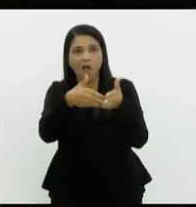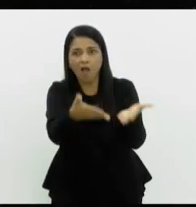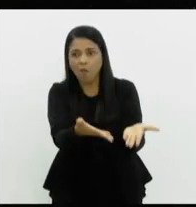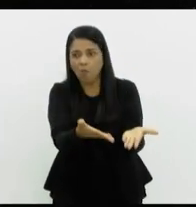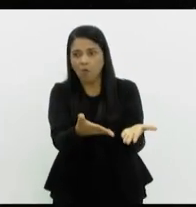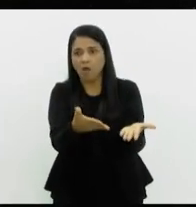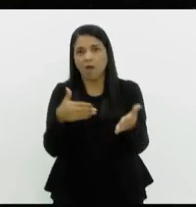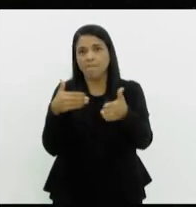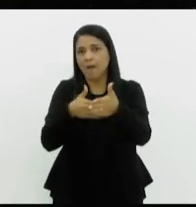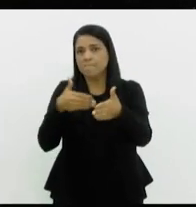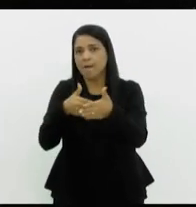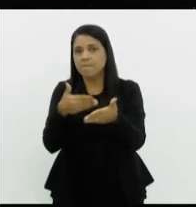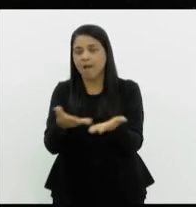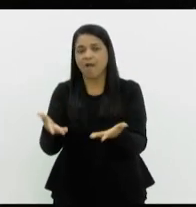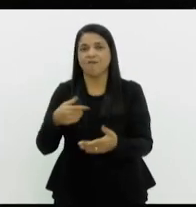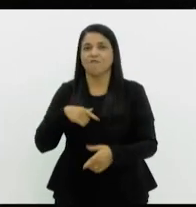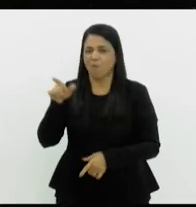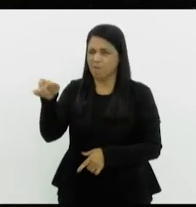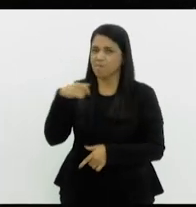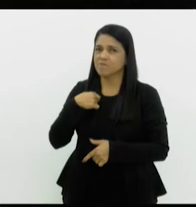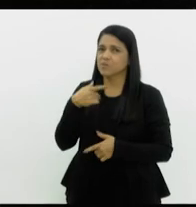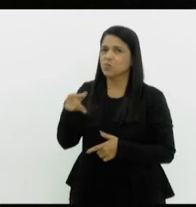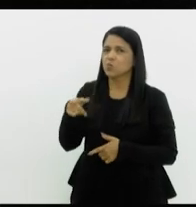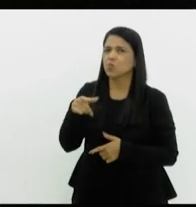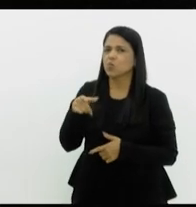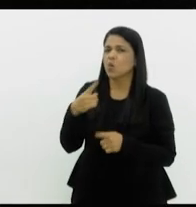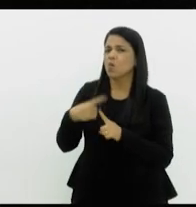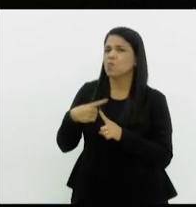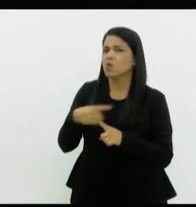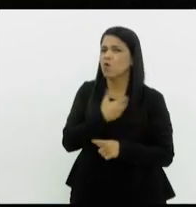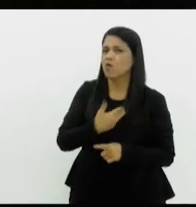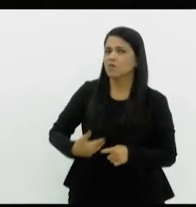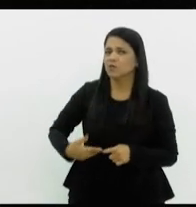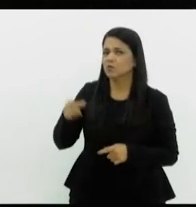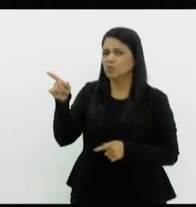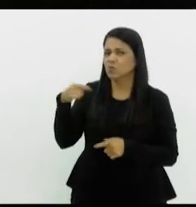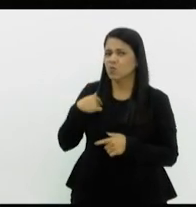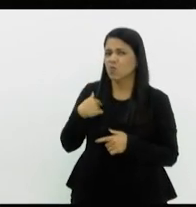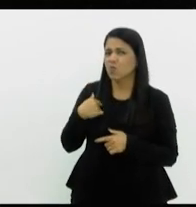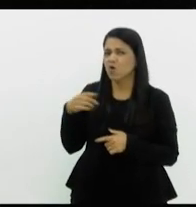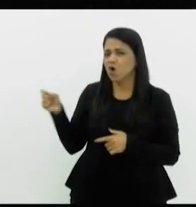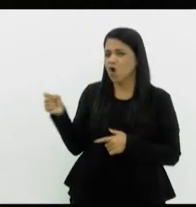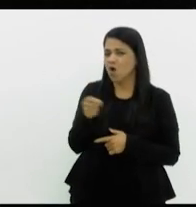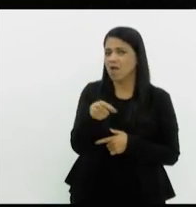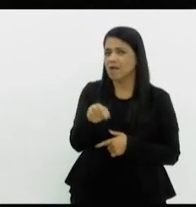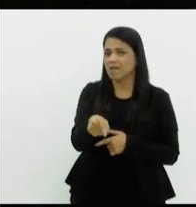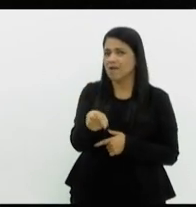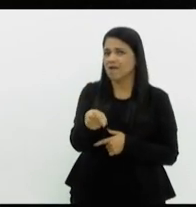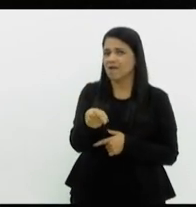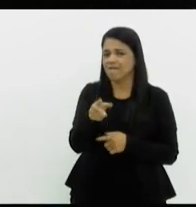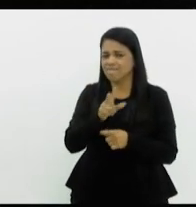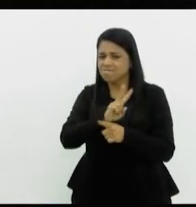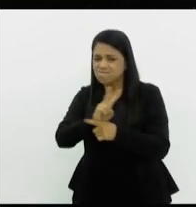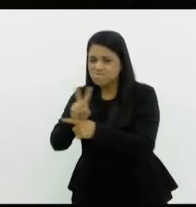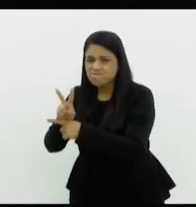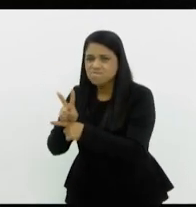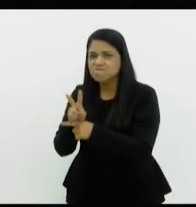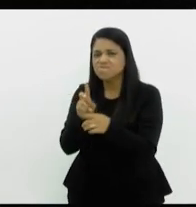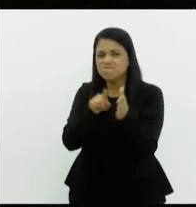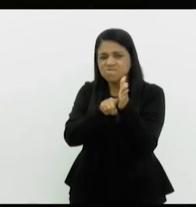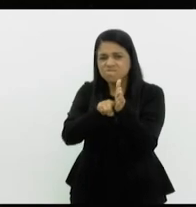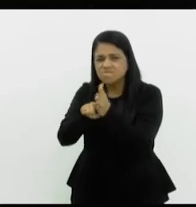pegar o que o Negro Di falou. Por que o governador não coloca no verão lá nos riquinhos, nos amigos dele, para pegar a fiscalização dos barcos?